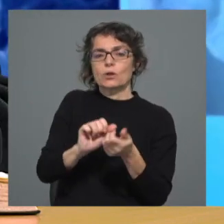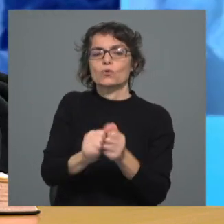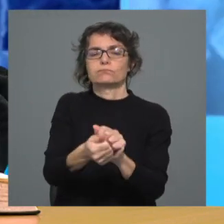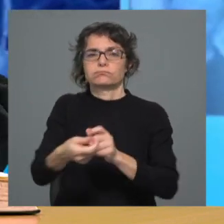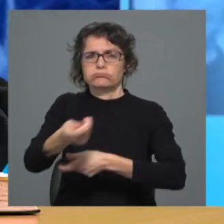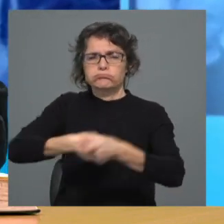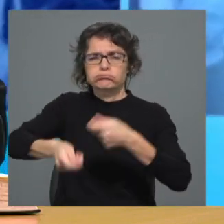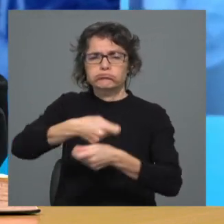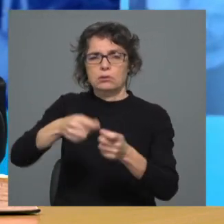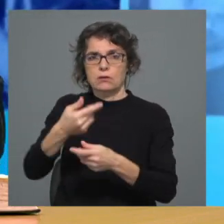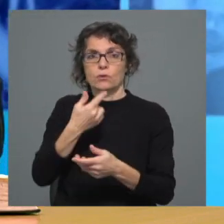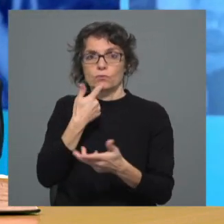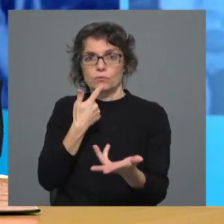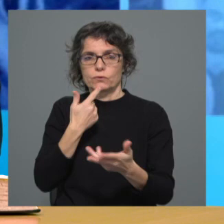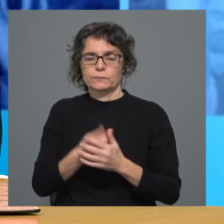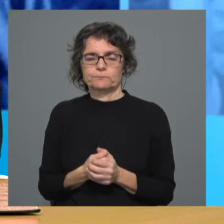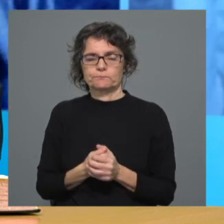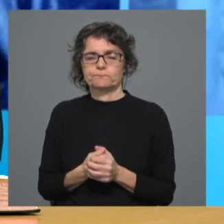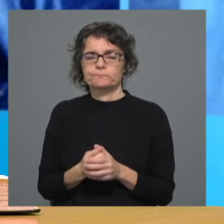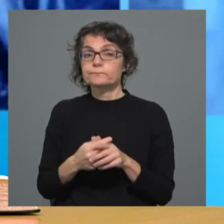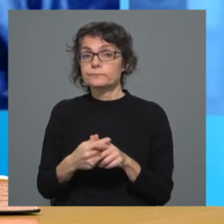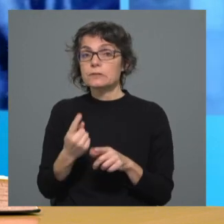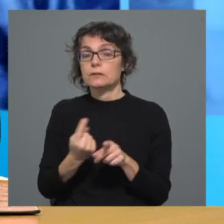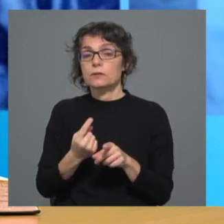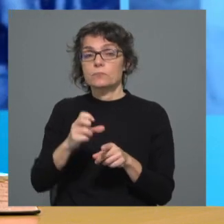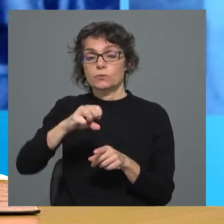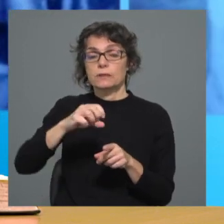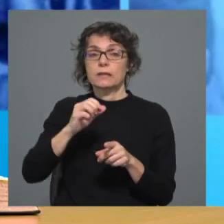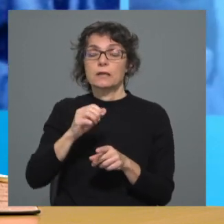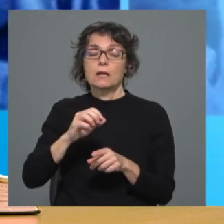próprio Mateus... É muito interessante, porque Mateus, ao descrever esta